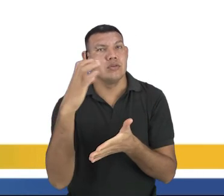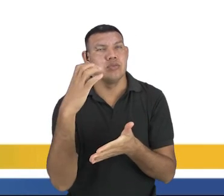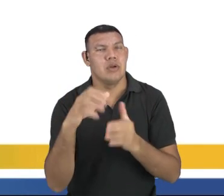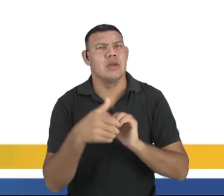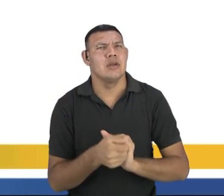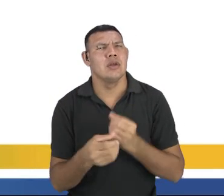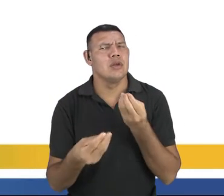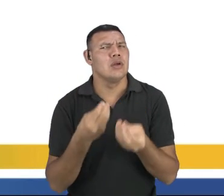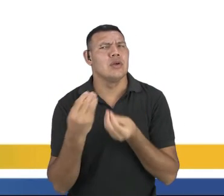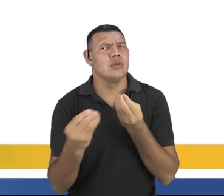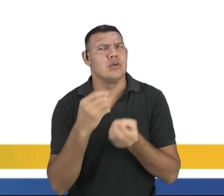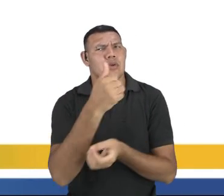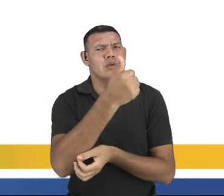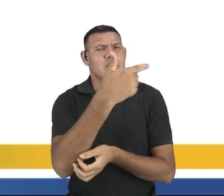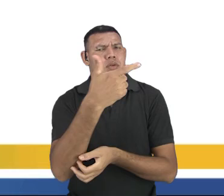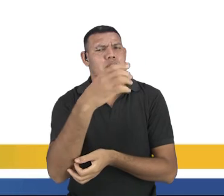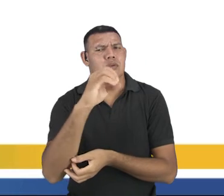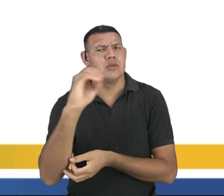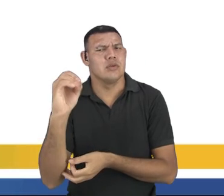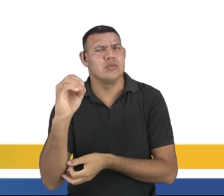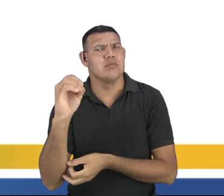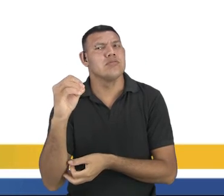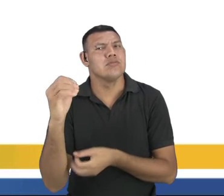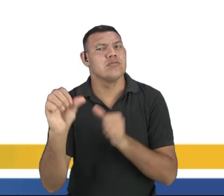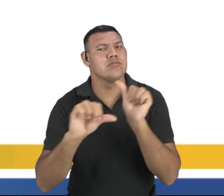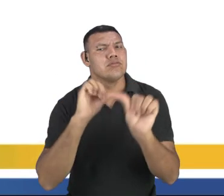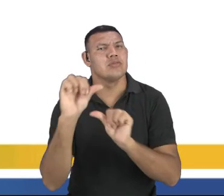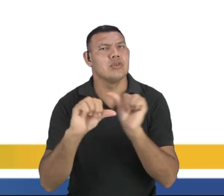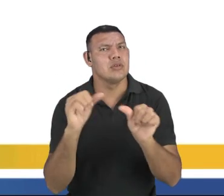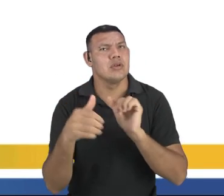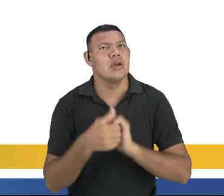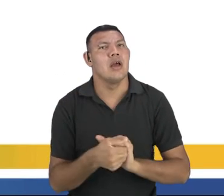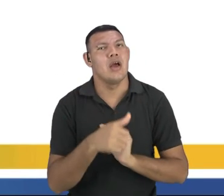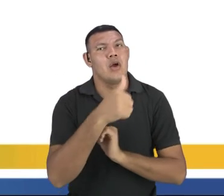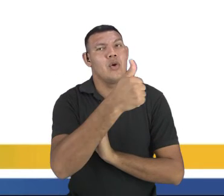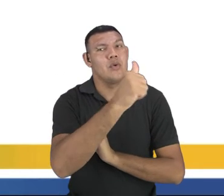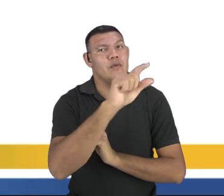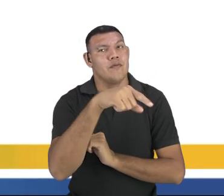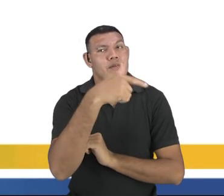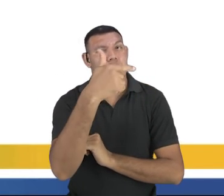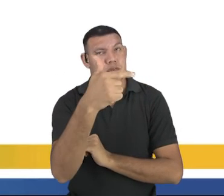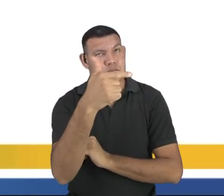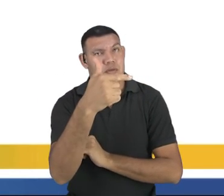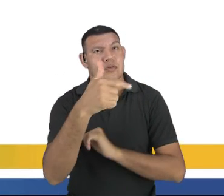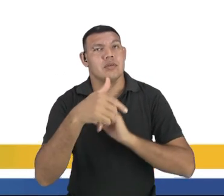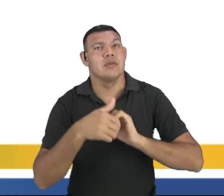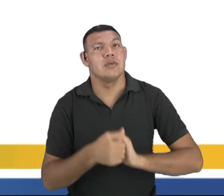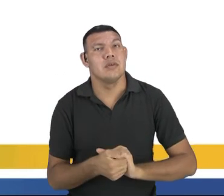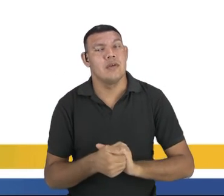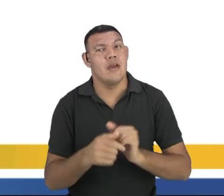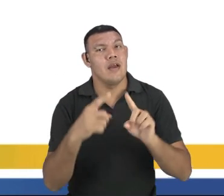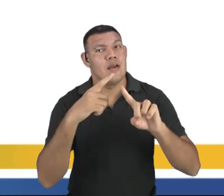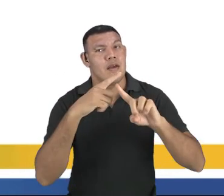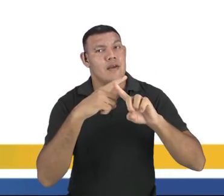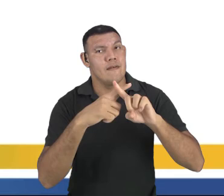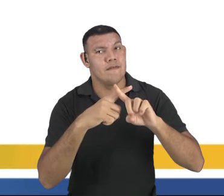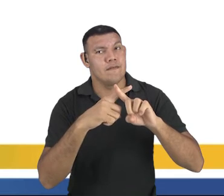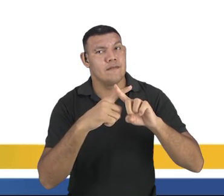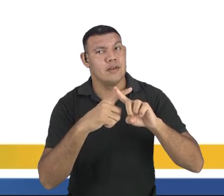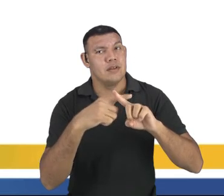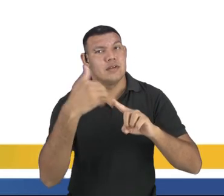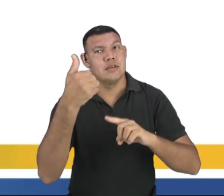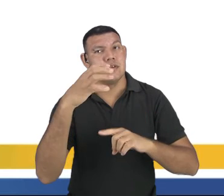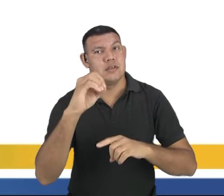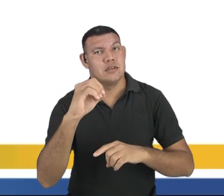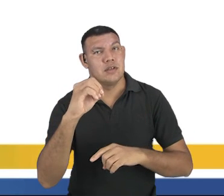12.000 em notação científica? Né? Então, tem que ficar 1,2, né? A vírgula tem que vir para cá. A regra é que a base